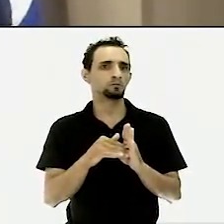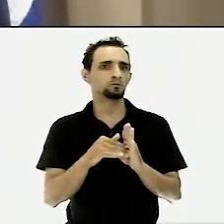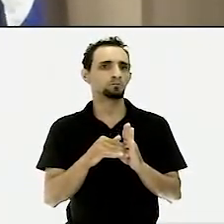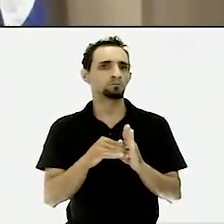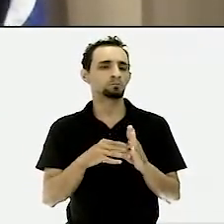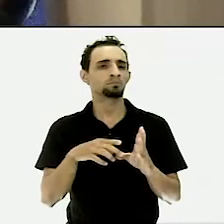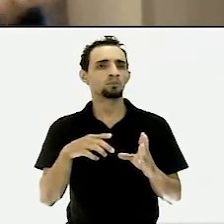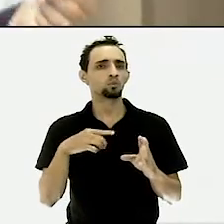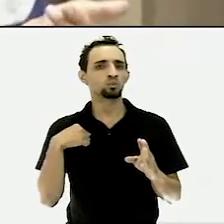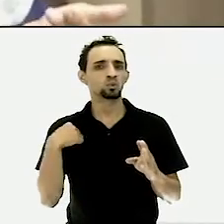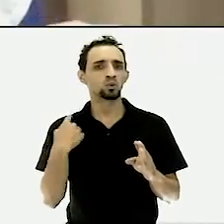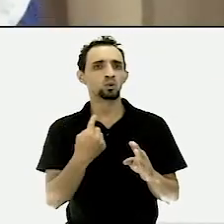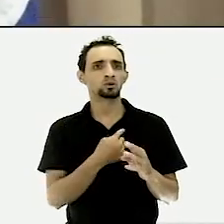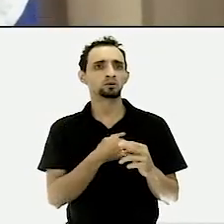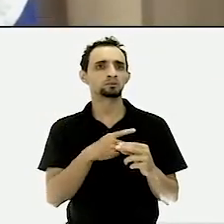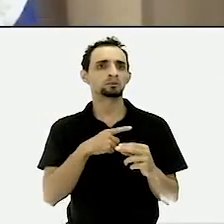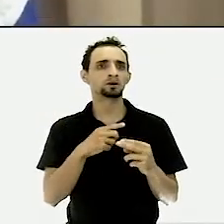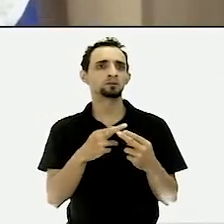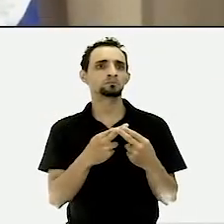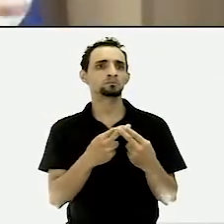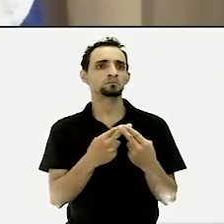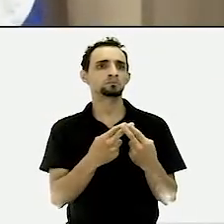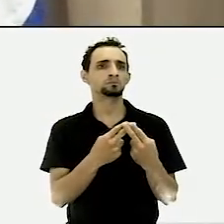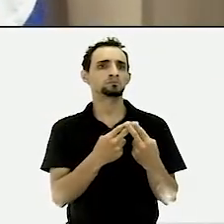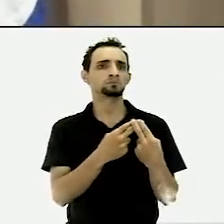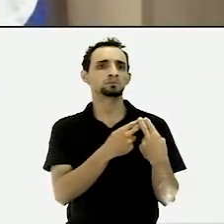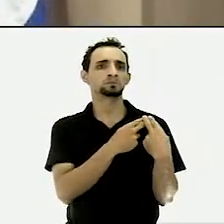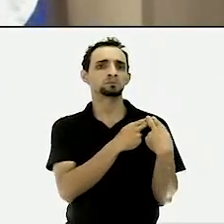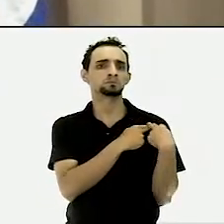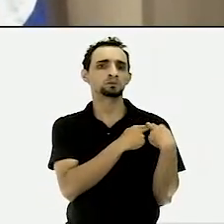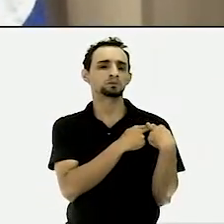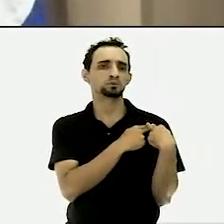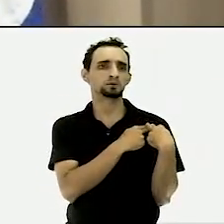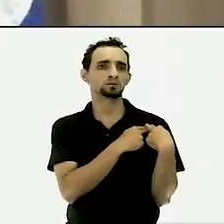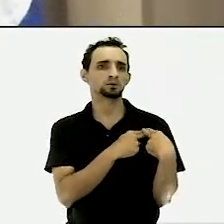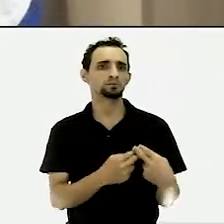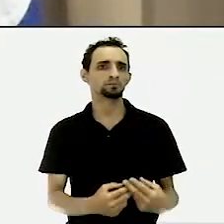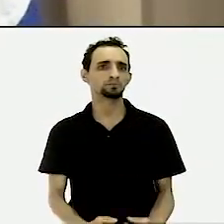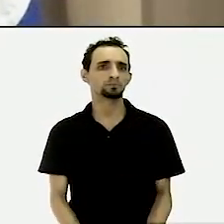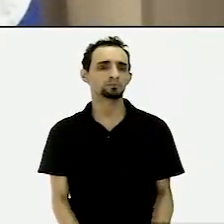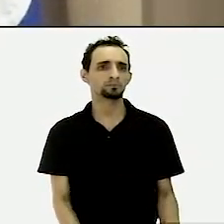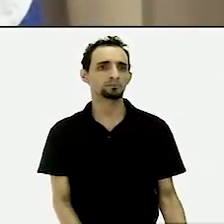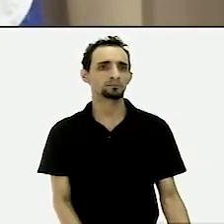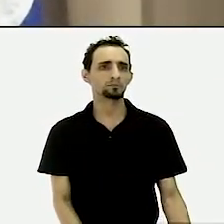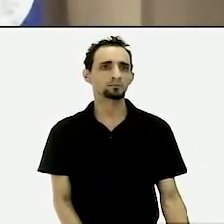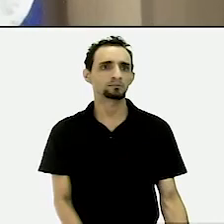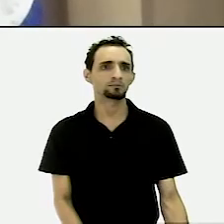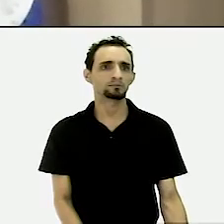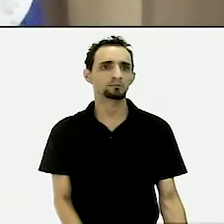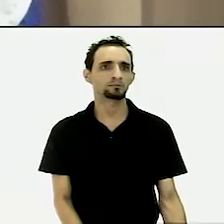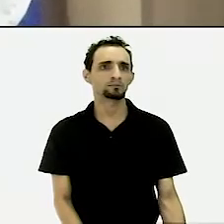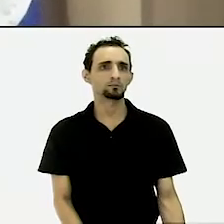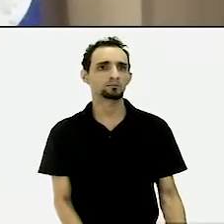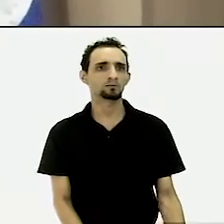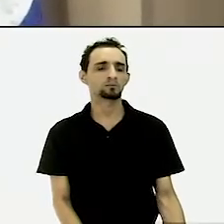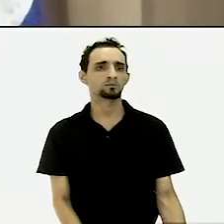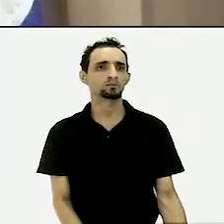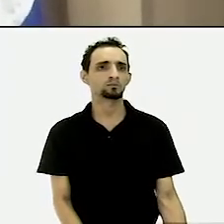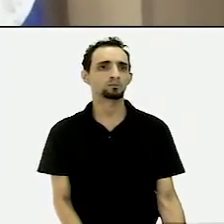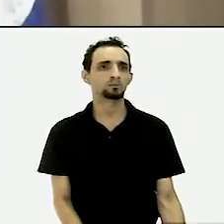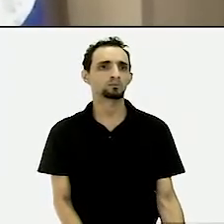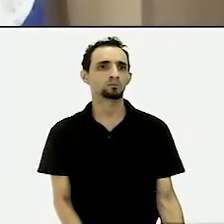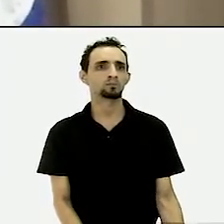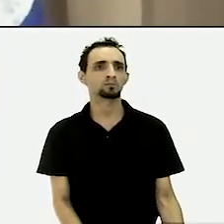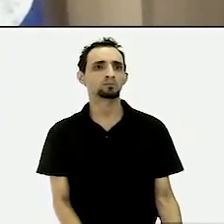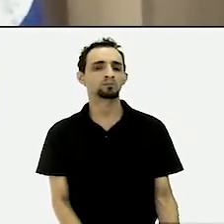E eu tenho certeza que o sonho dele é que Agudos volte a ter ser aquela referência que foi no tempo do Carlão, depois passou